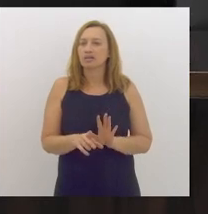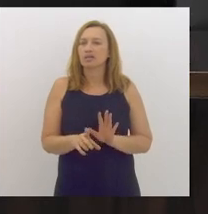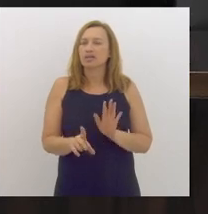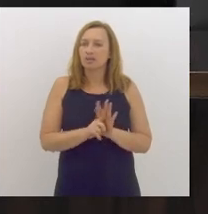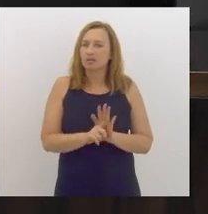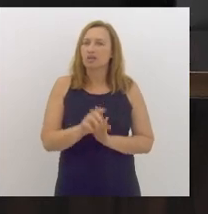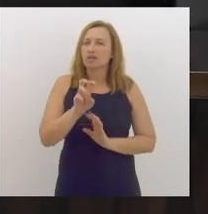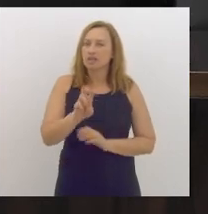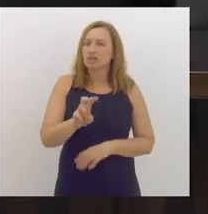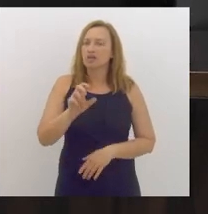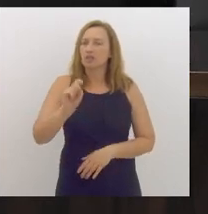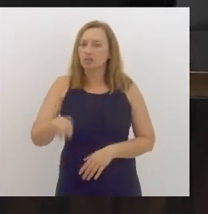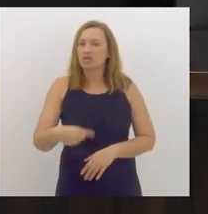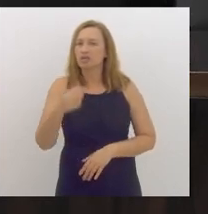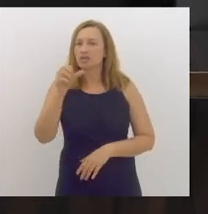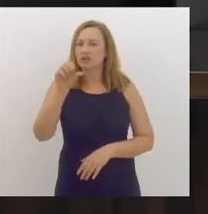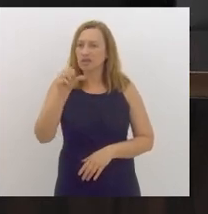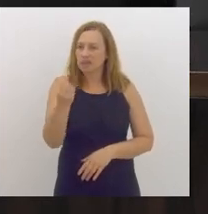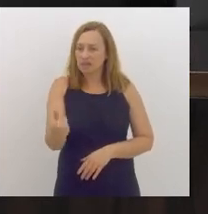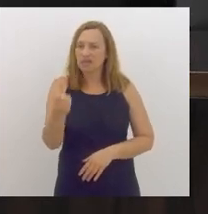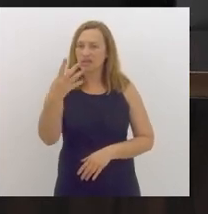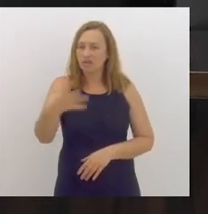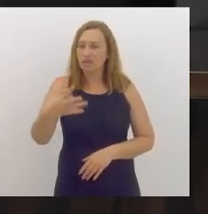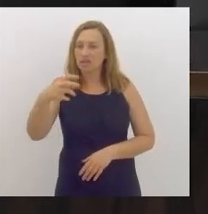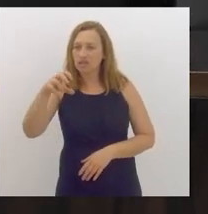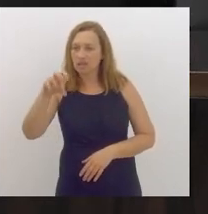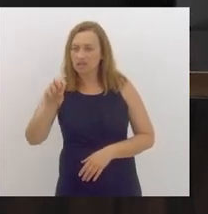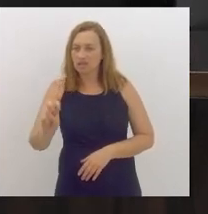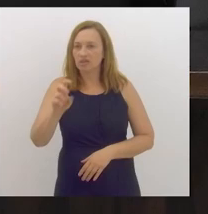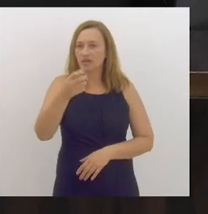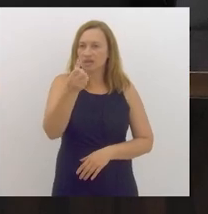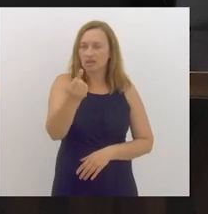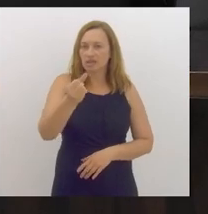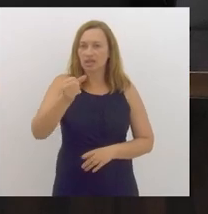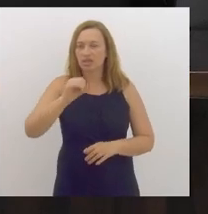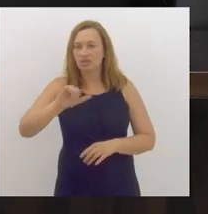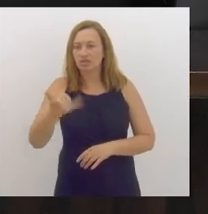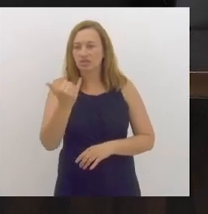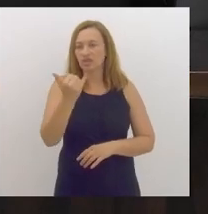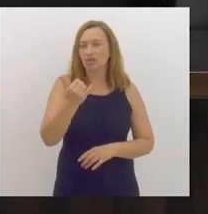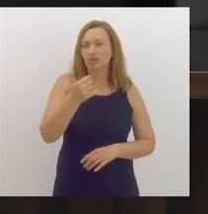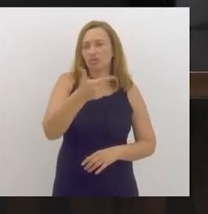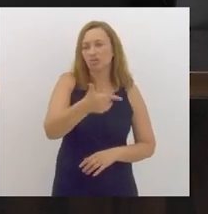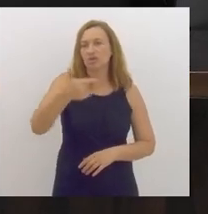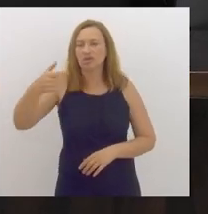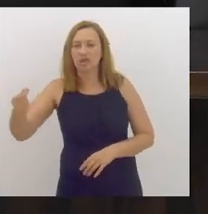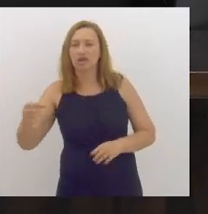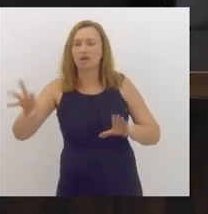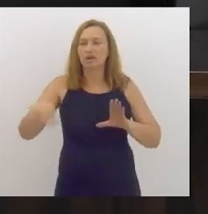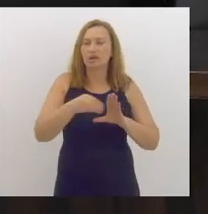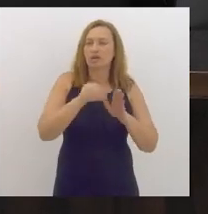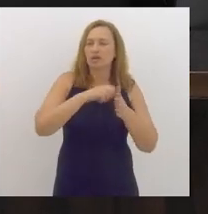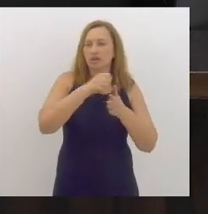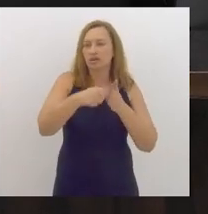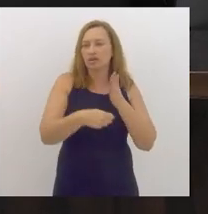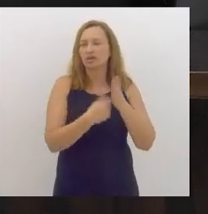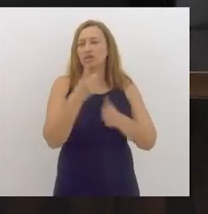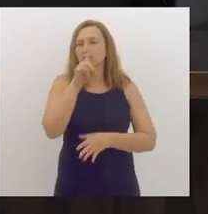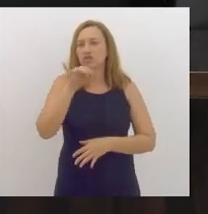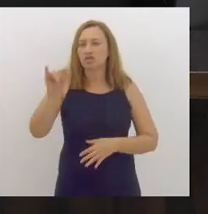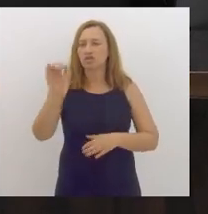a lei 5.645, de 6 de janeiro de 2010, para incluir no calendário oficial do Estado do Rio de Janeiro, dia